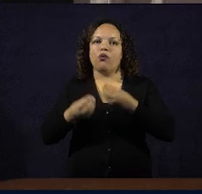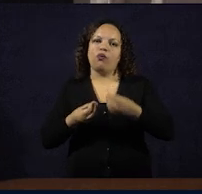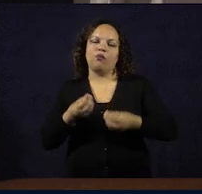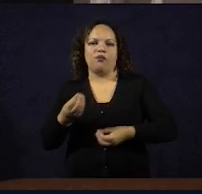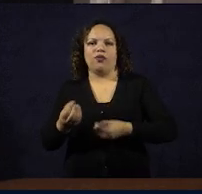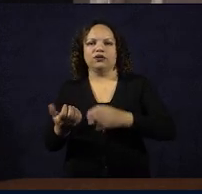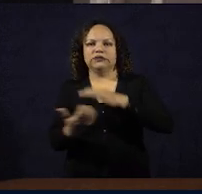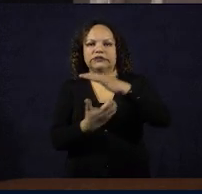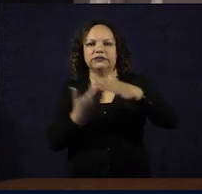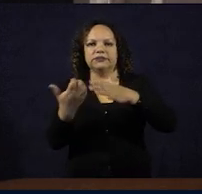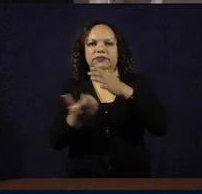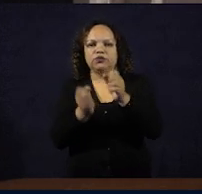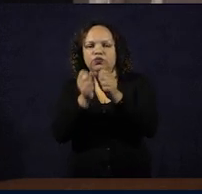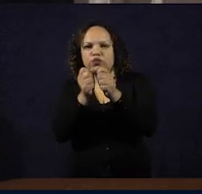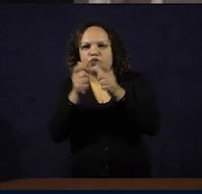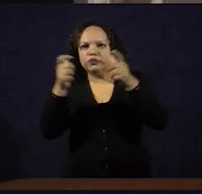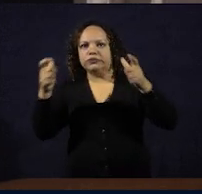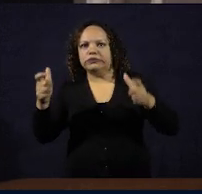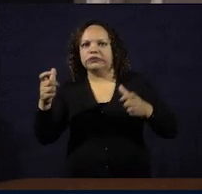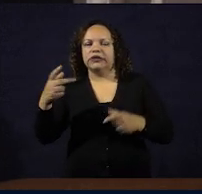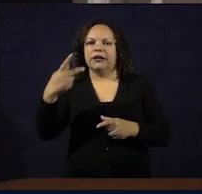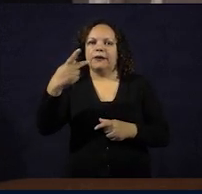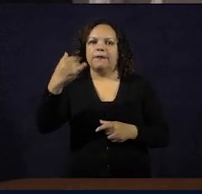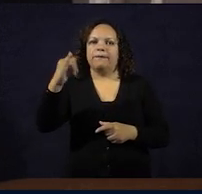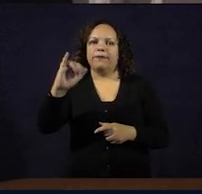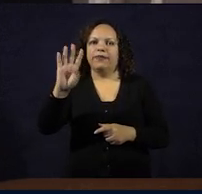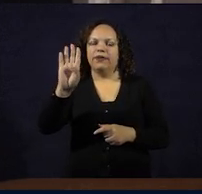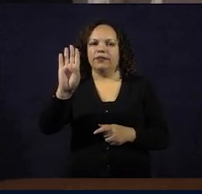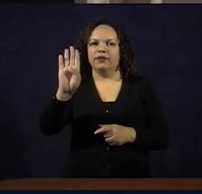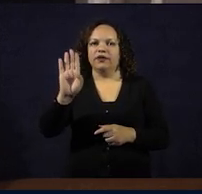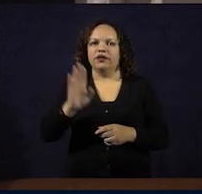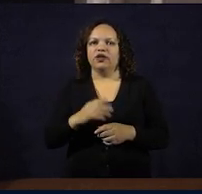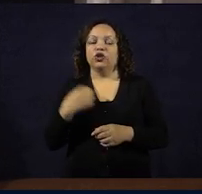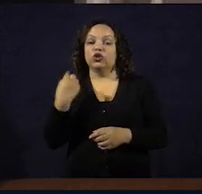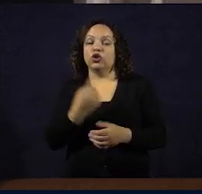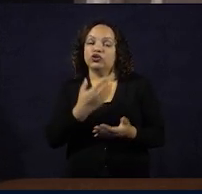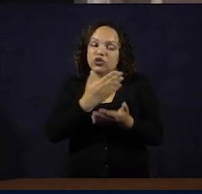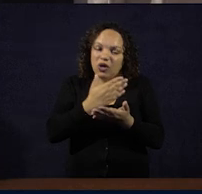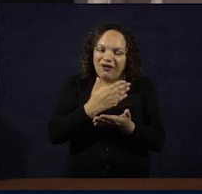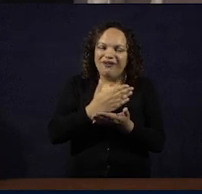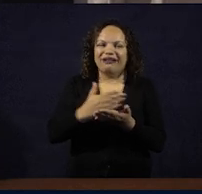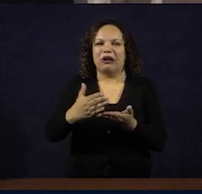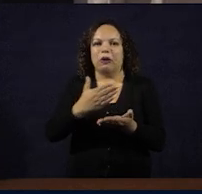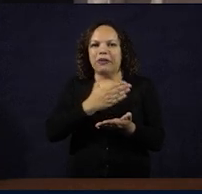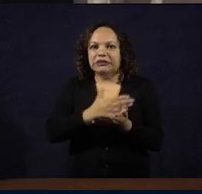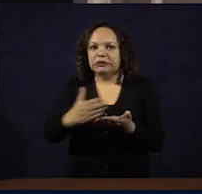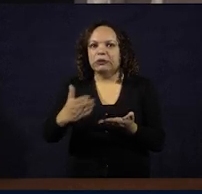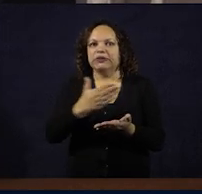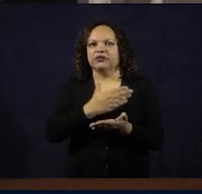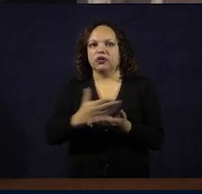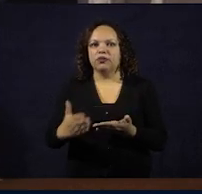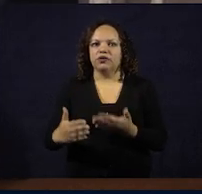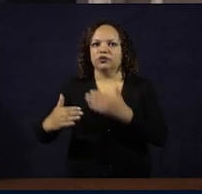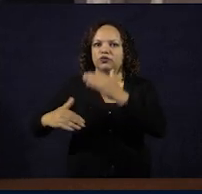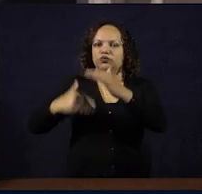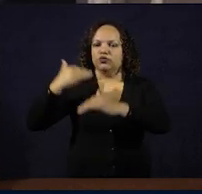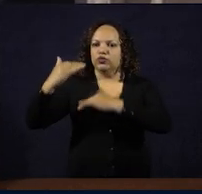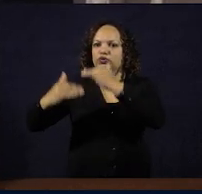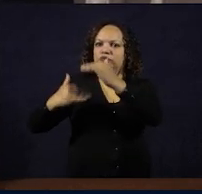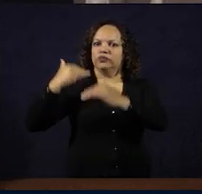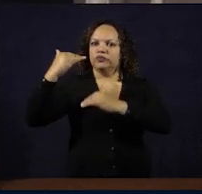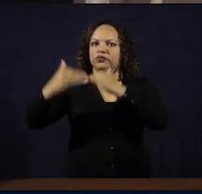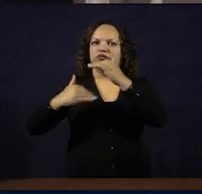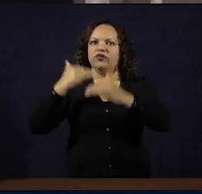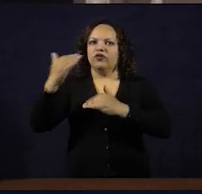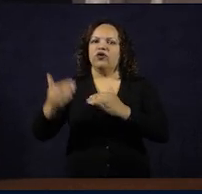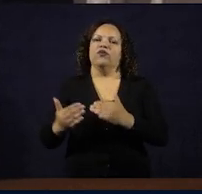é a gente já tá bastante tempo só no começo né do desenvolvimento do setor